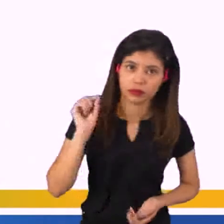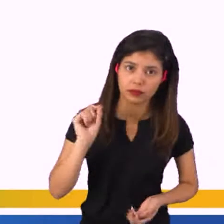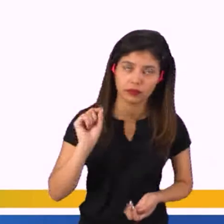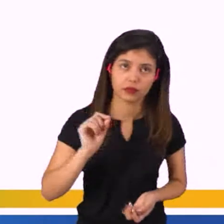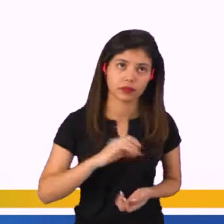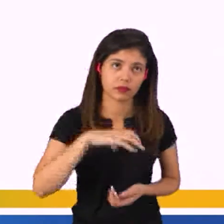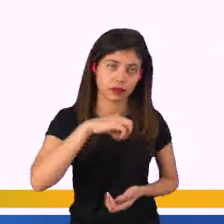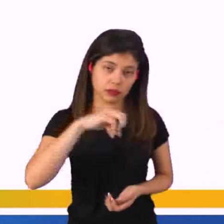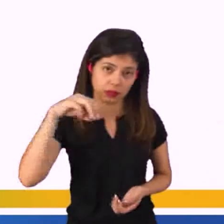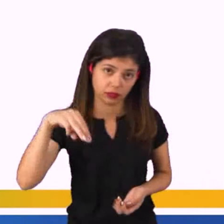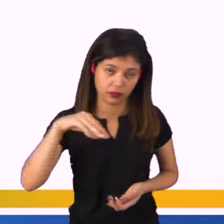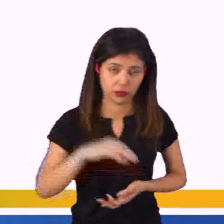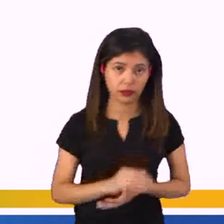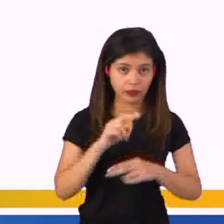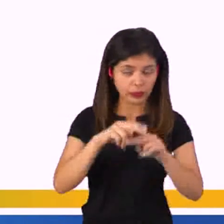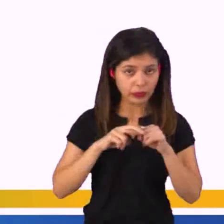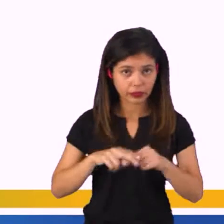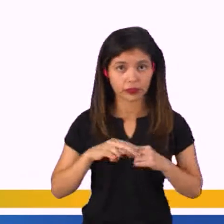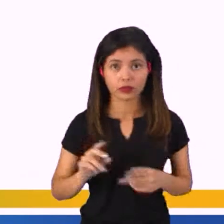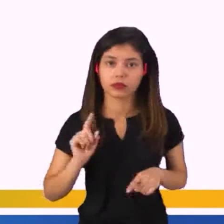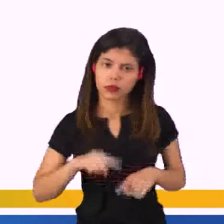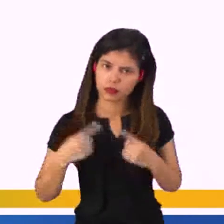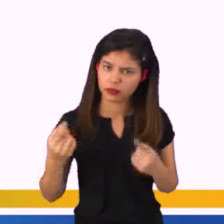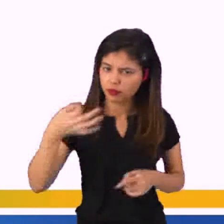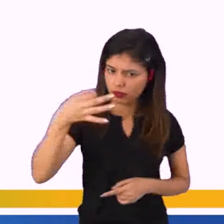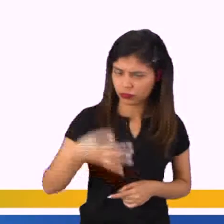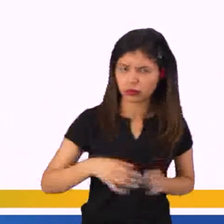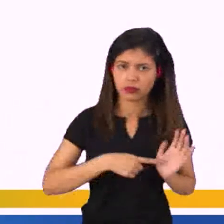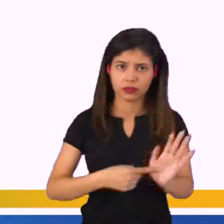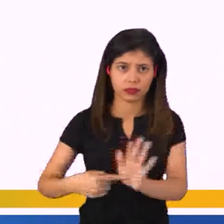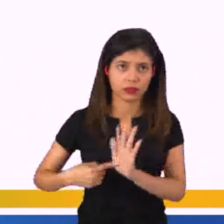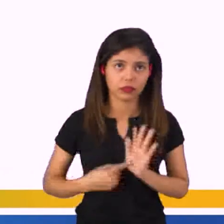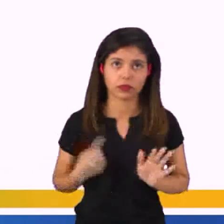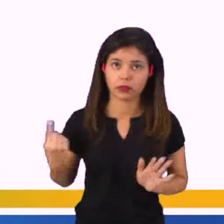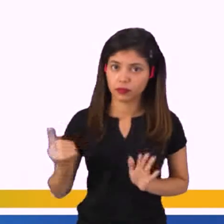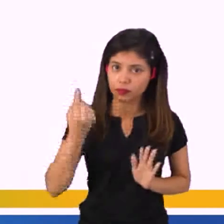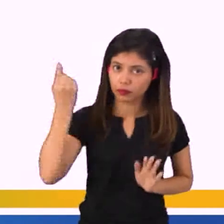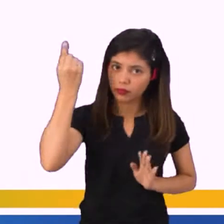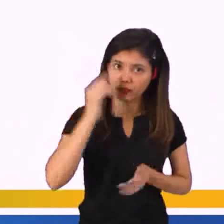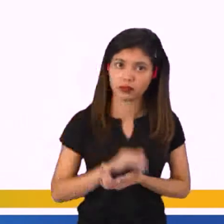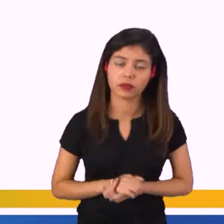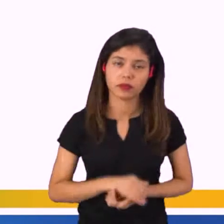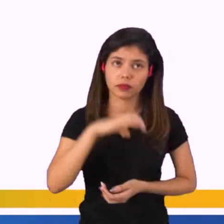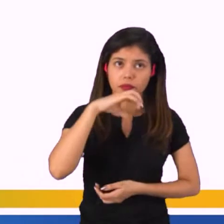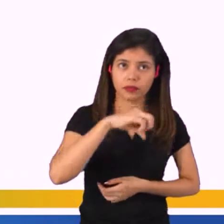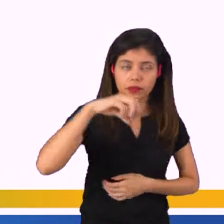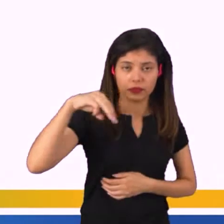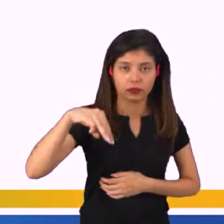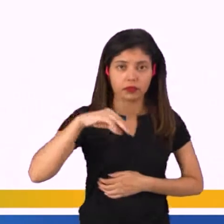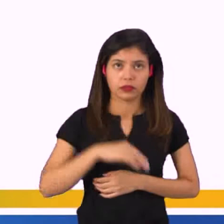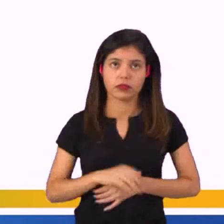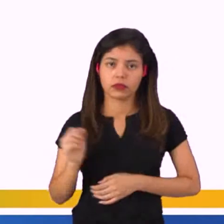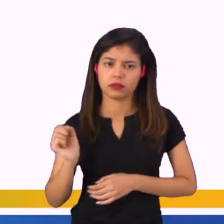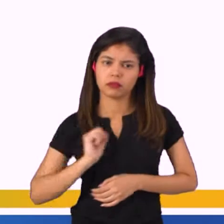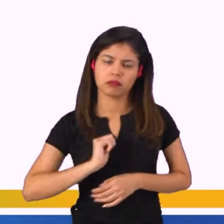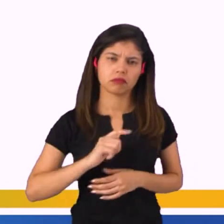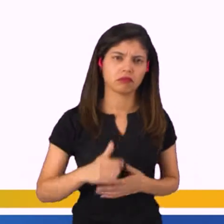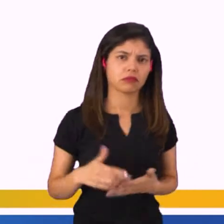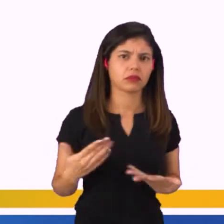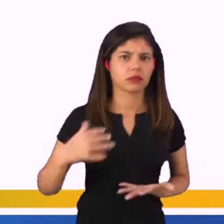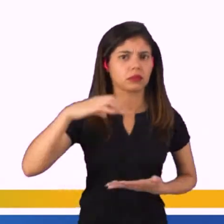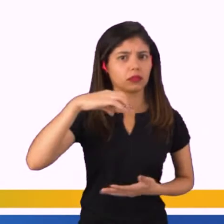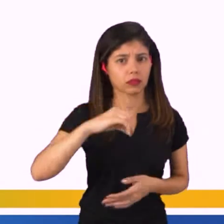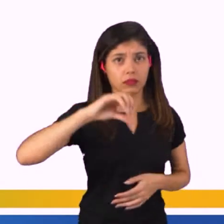Então, temos 9 metros. Portanto, seria mais adequado representar essa altura como sendo 9 metros